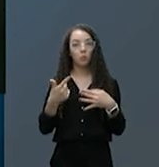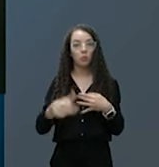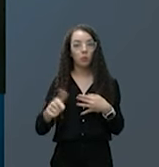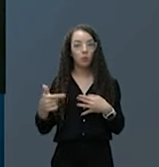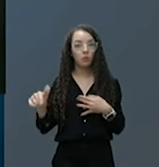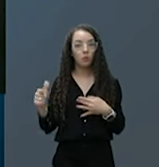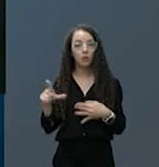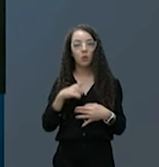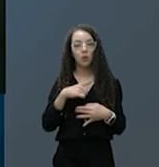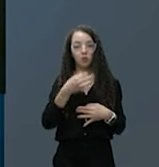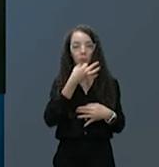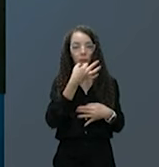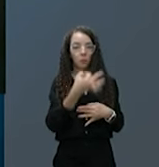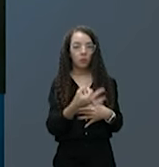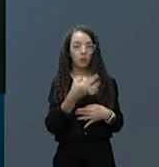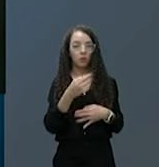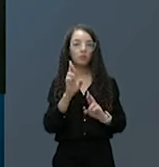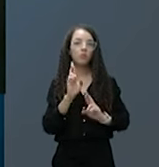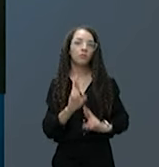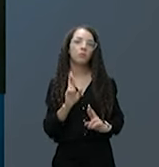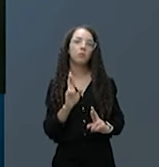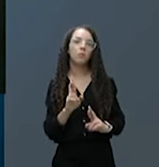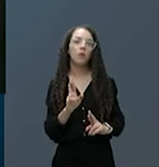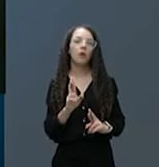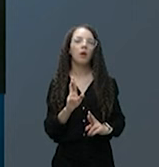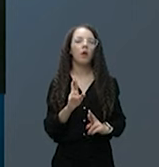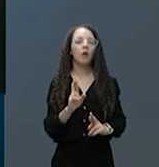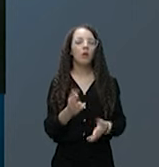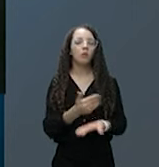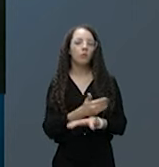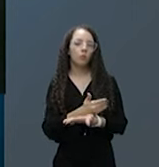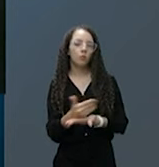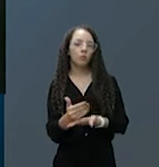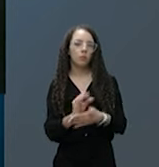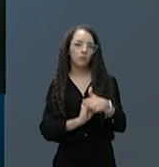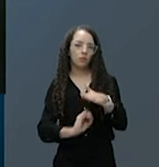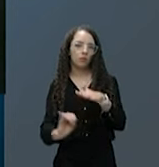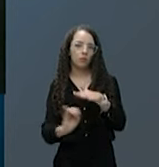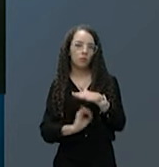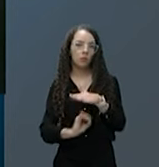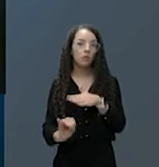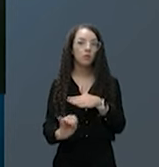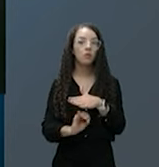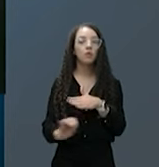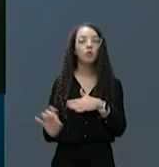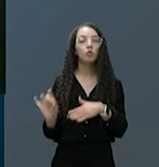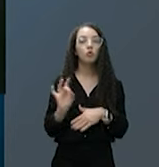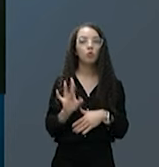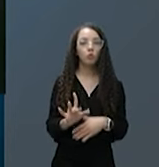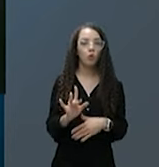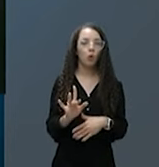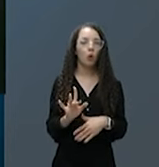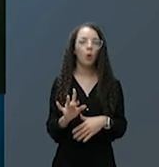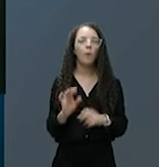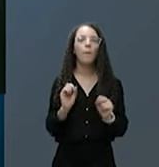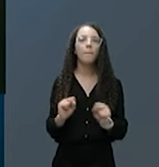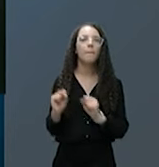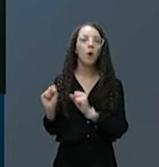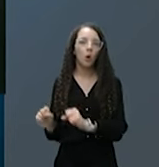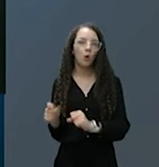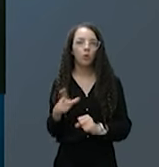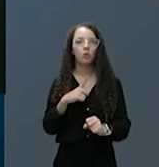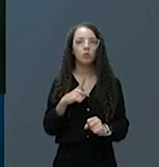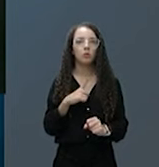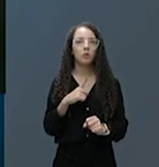que se pretende o exaurimento de instância por si só não é suficiente para que seja reconhecida a ilegalidade da